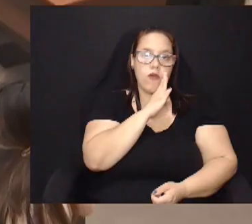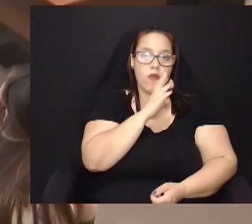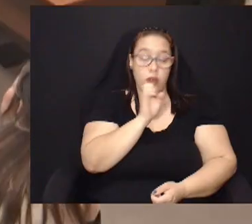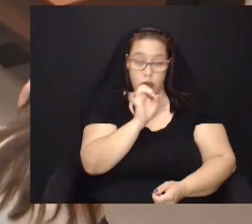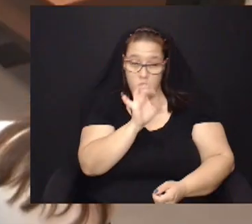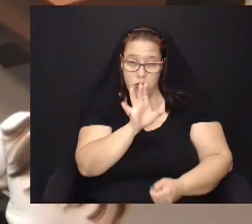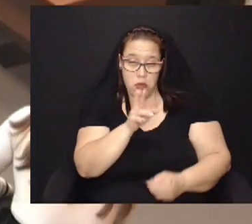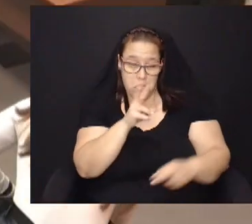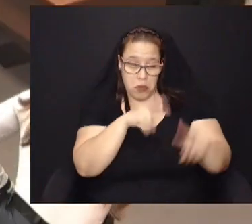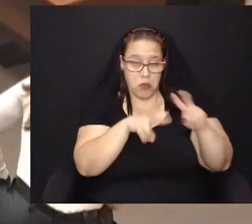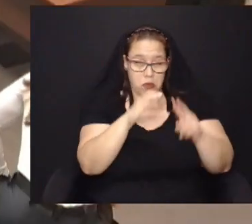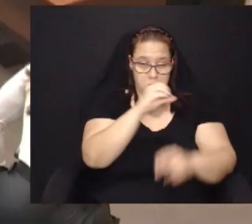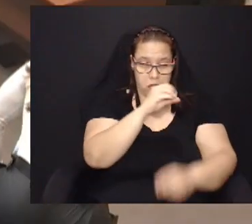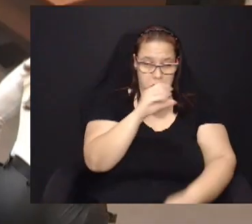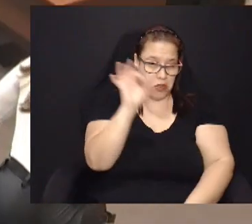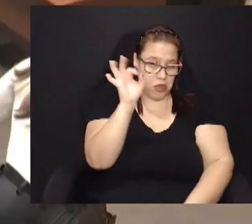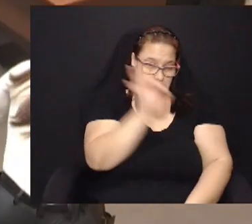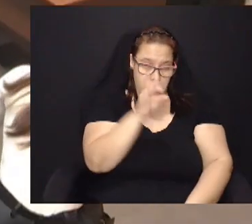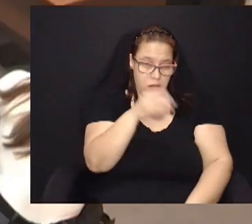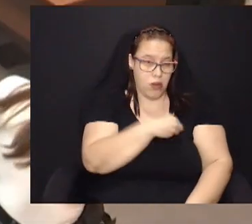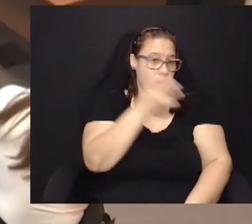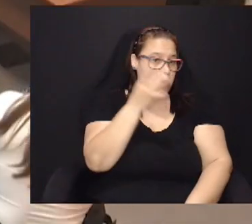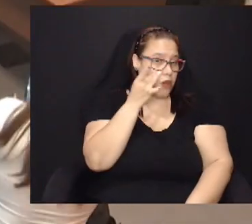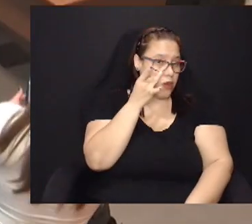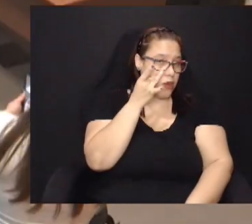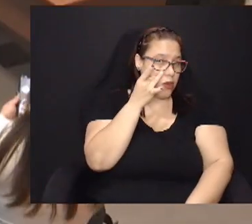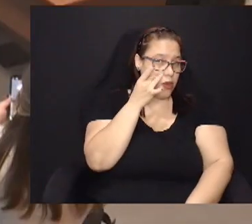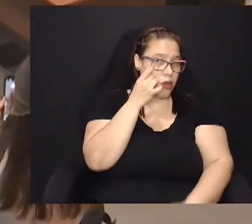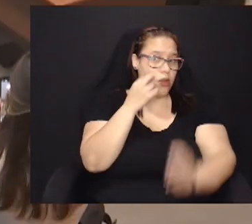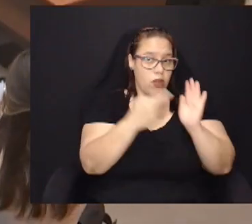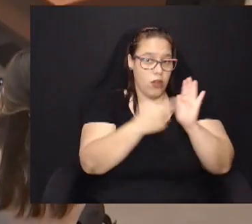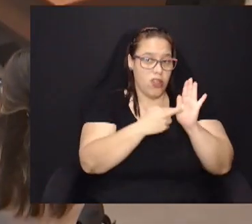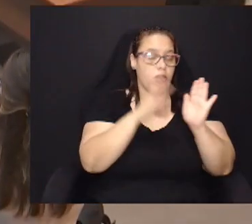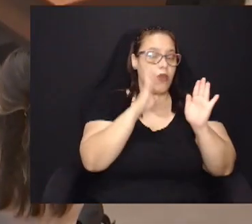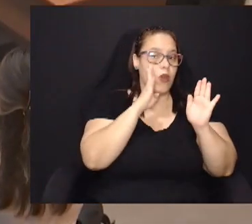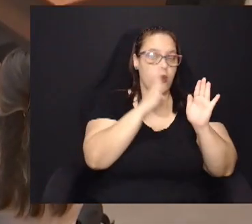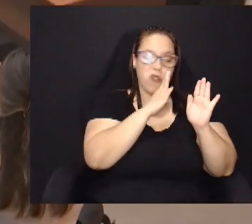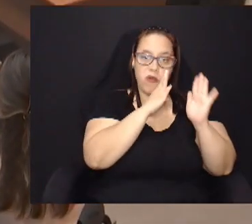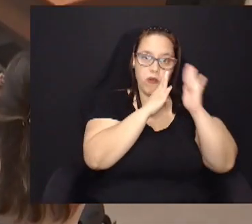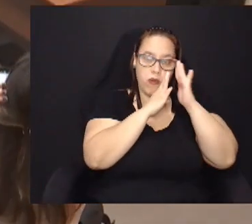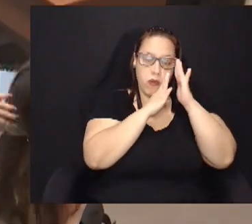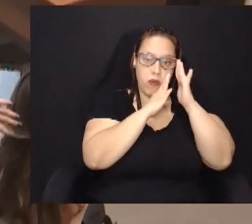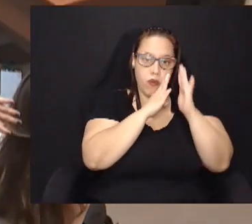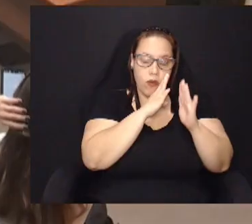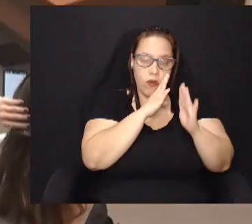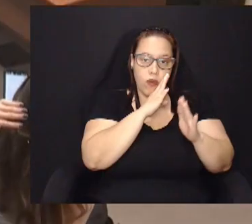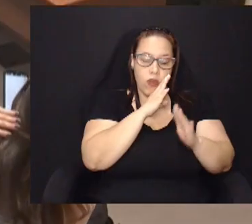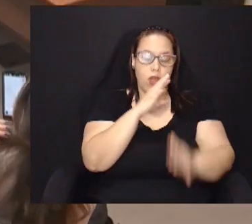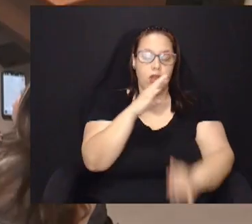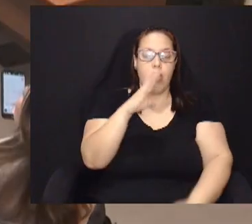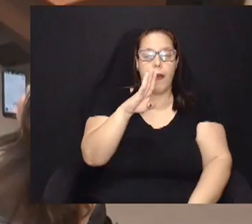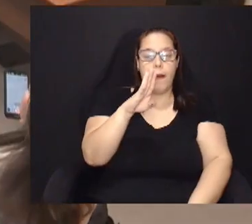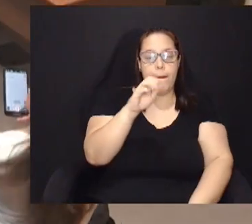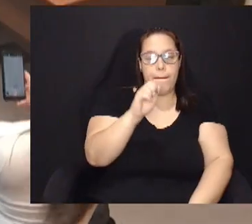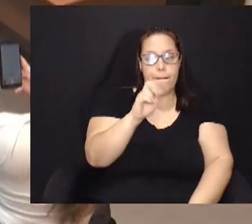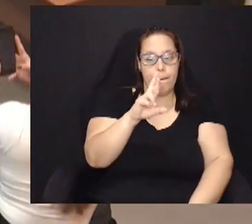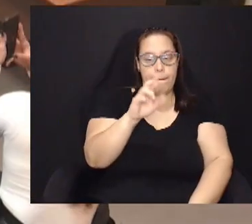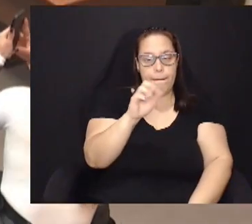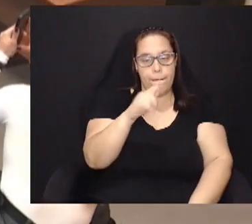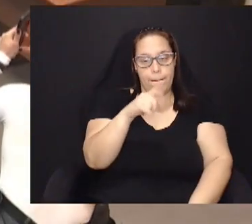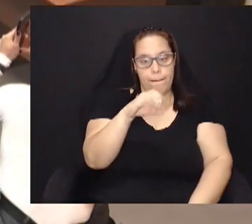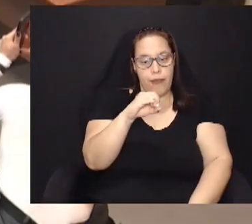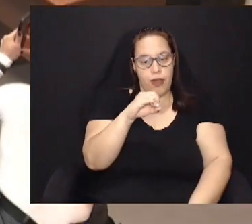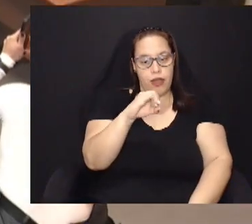aqui 90% dos presentes de representação dos bares, acho que é da Barão de Itapura aqui, né? Que é o que está